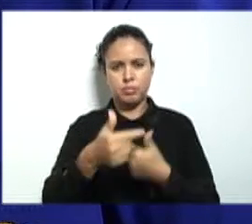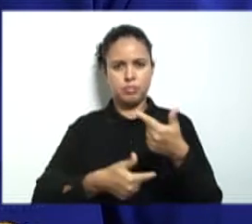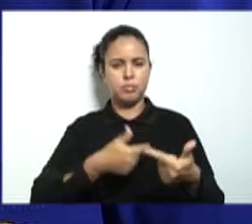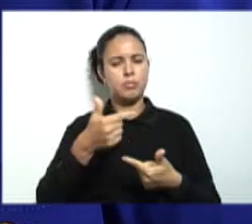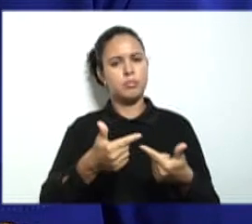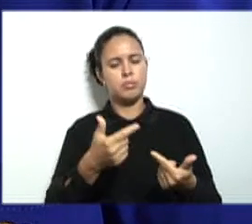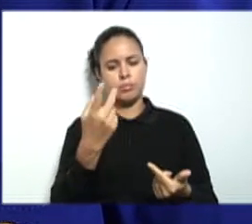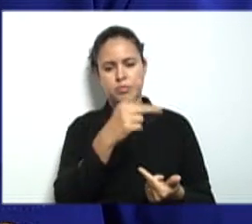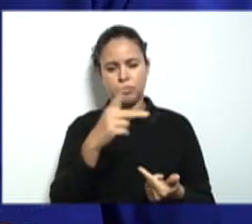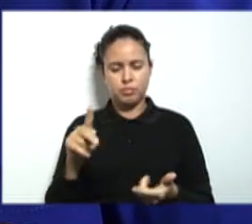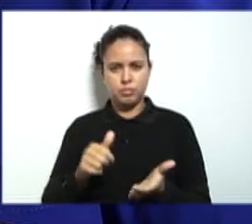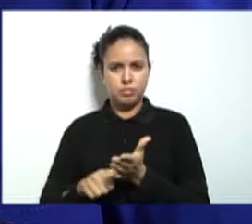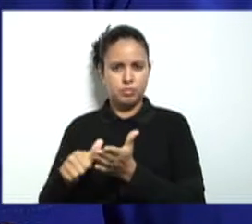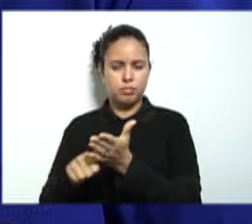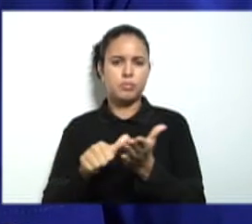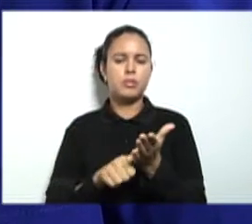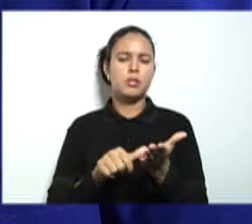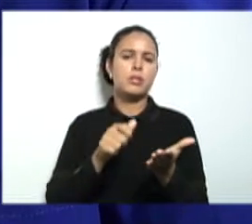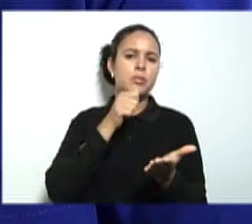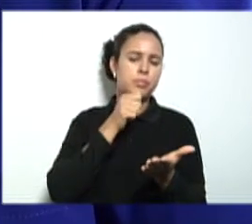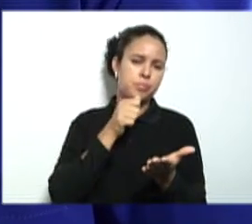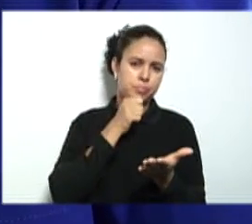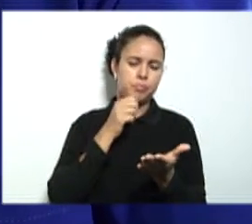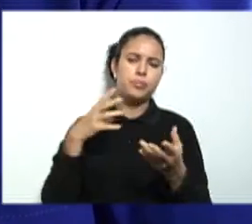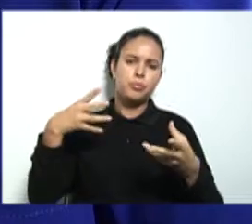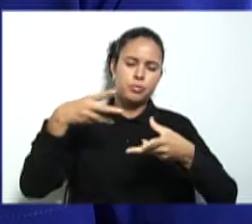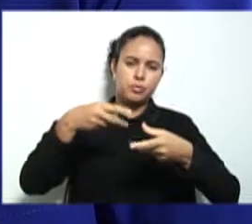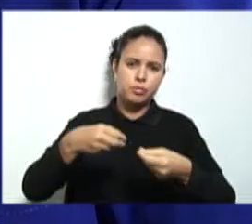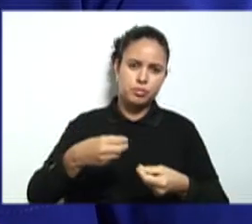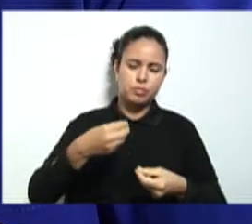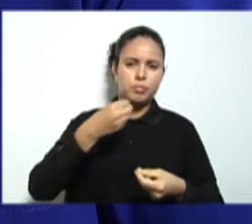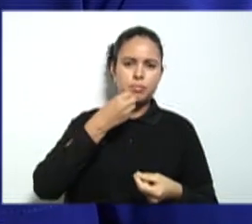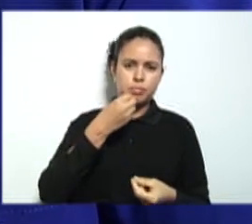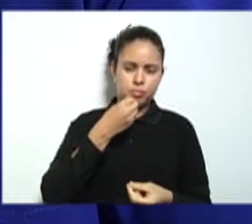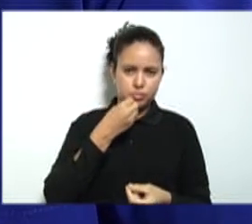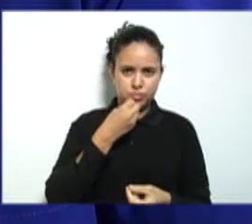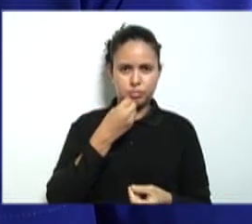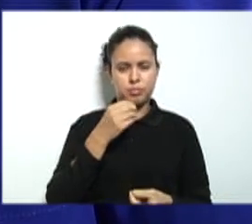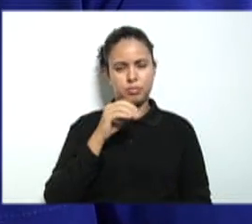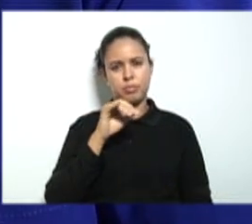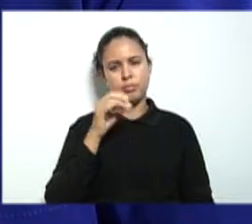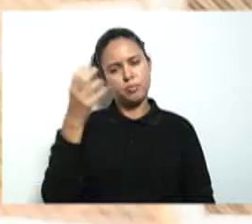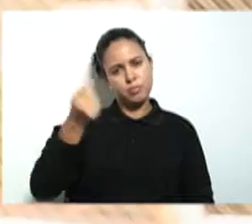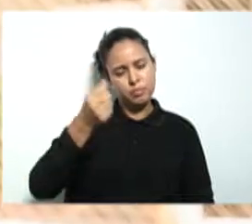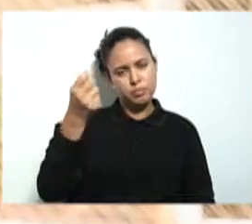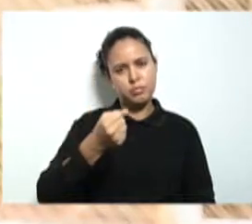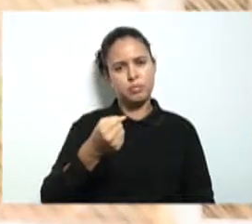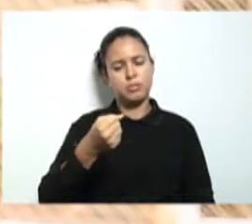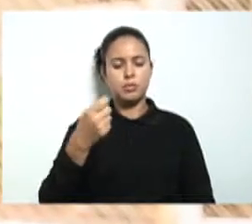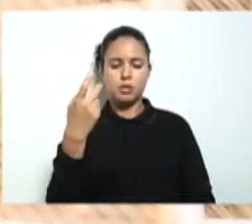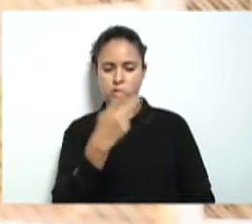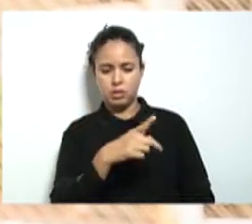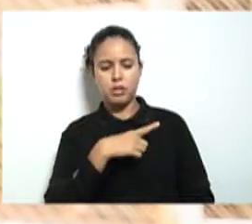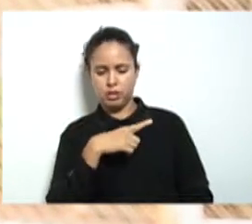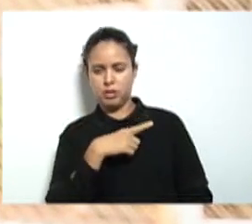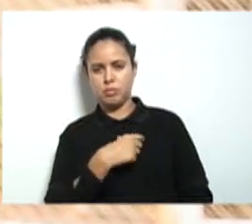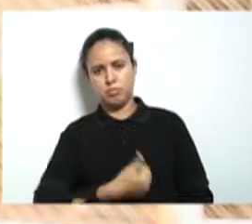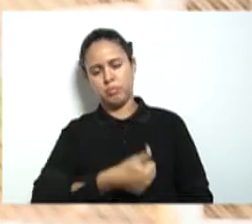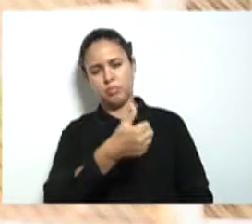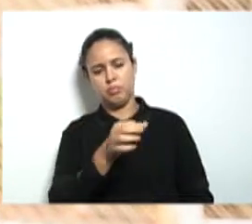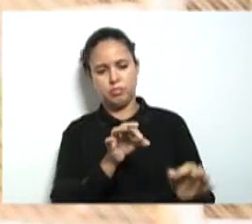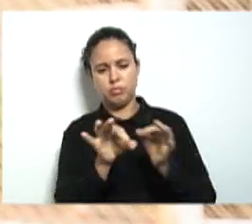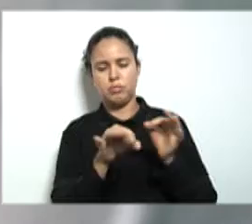não terem todos os benefícios previdenciários, eles possuem vantagens. São eles que vão organizar o seu trabalho, são eles que vão